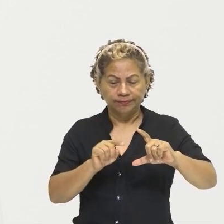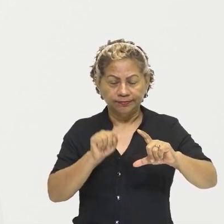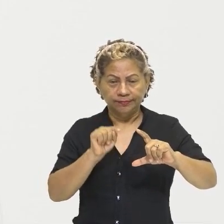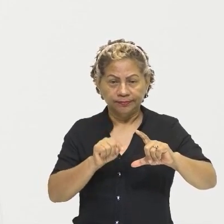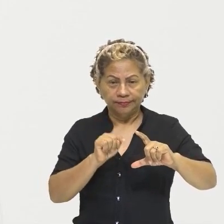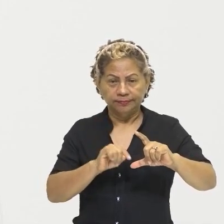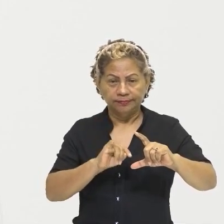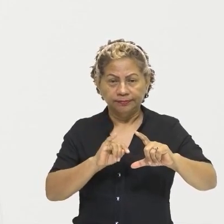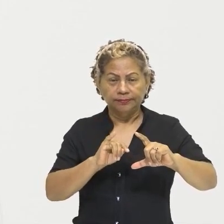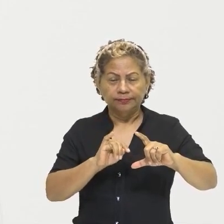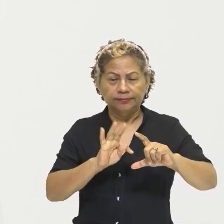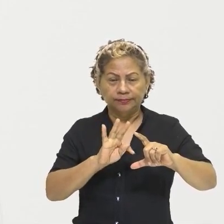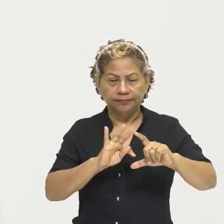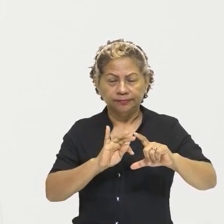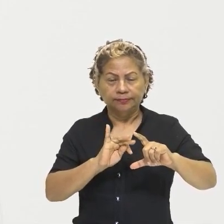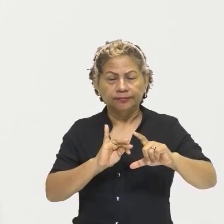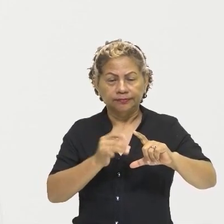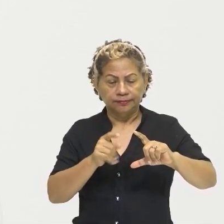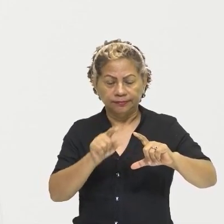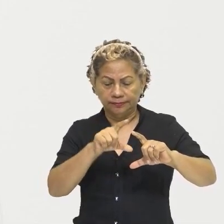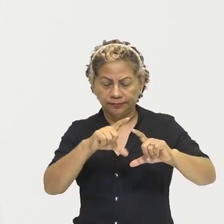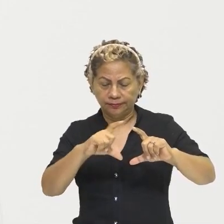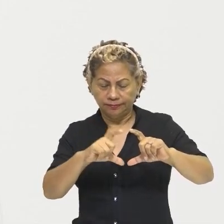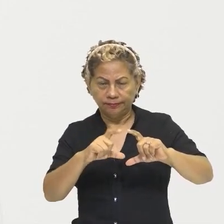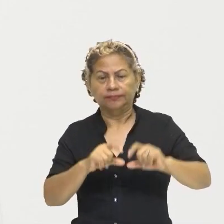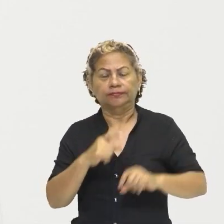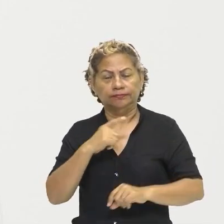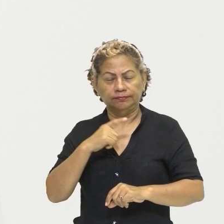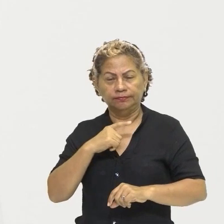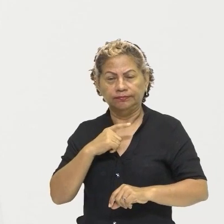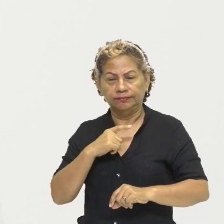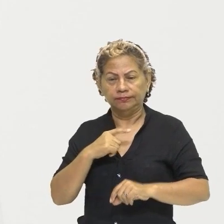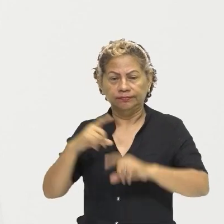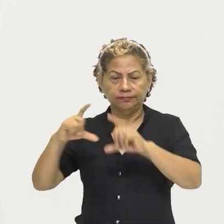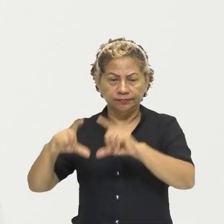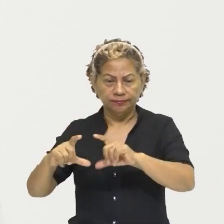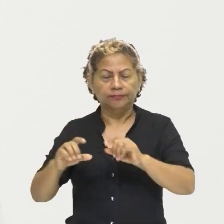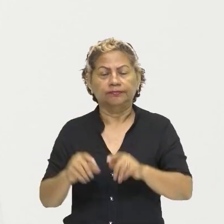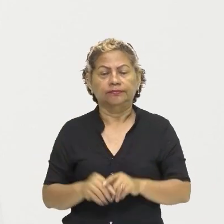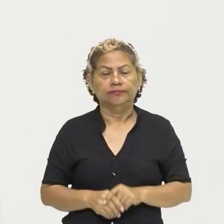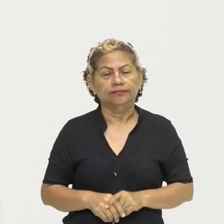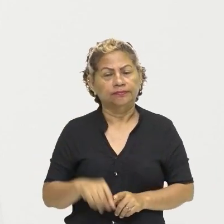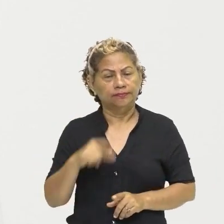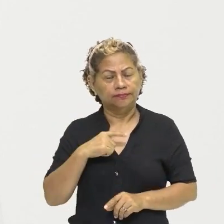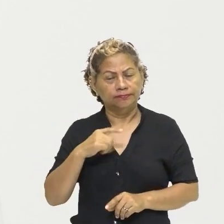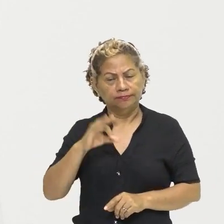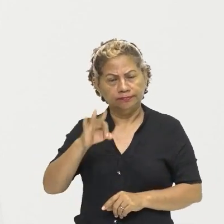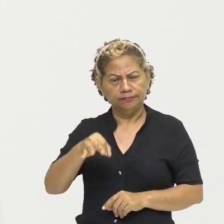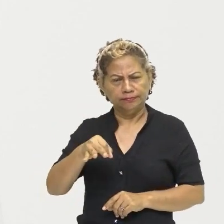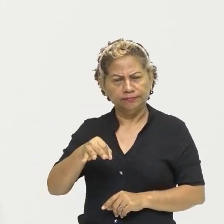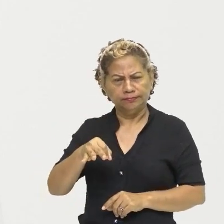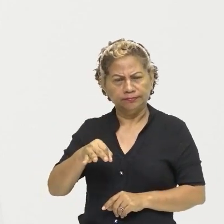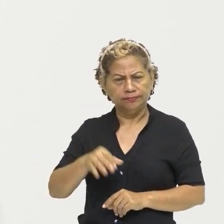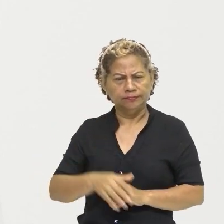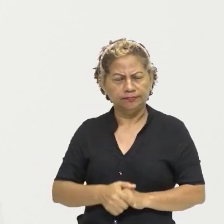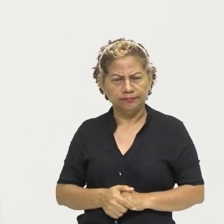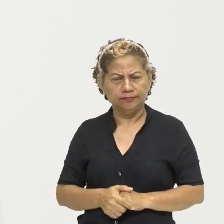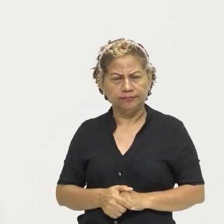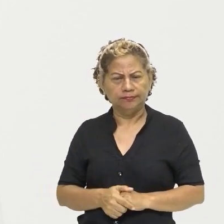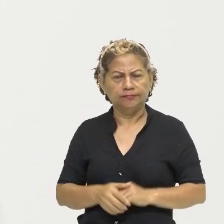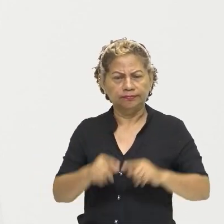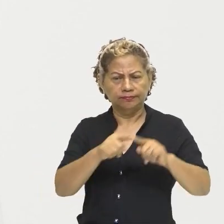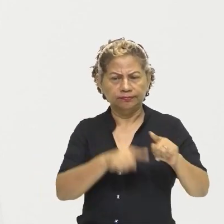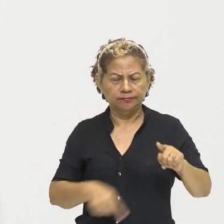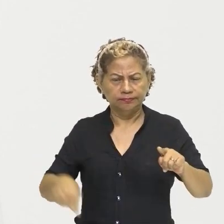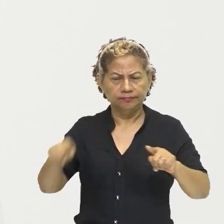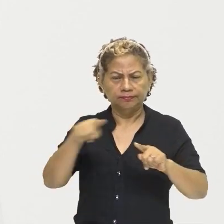TJ e TT são os períodos de Júpiter e da Terra, respectivamente. Considerando as órbitas circulares, representadas